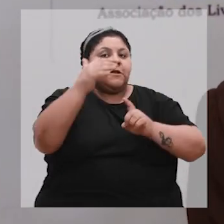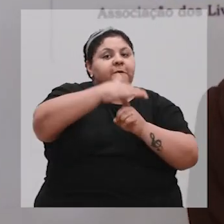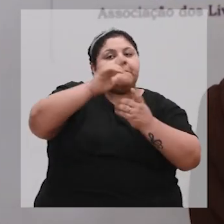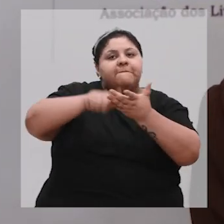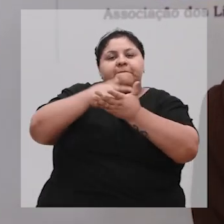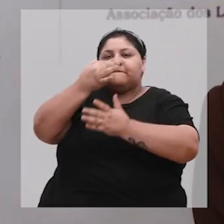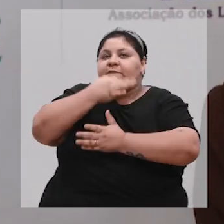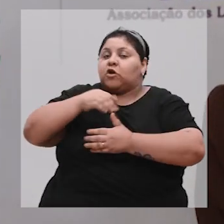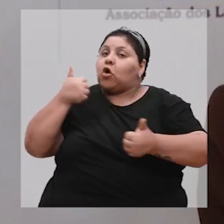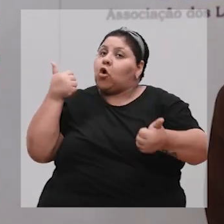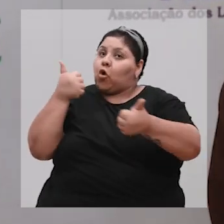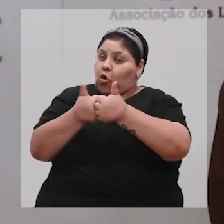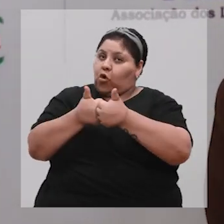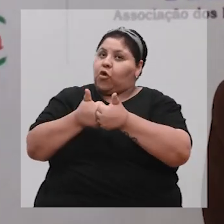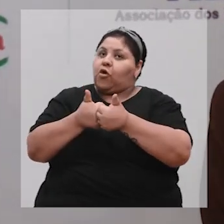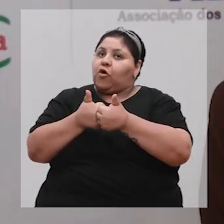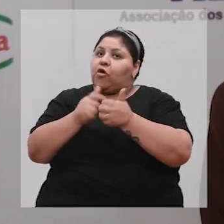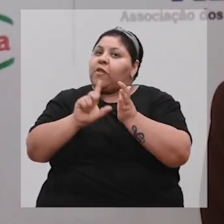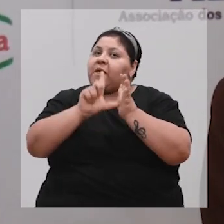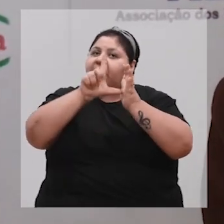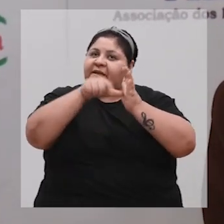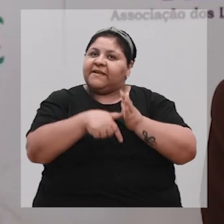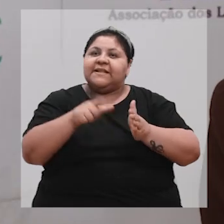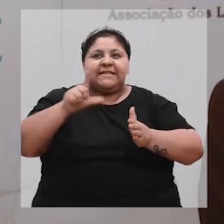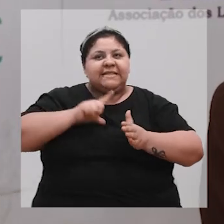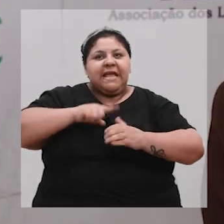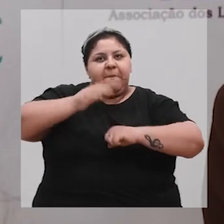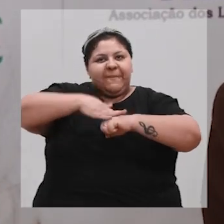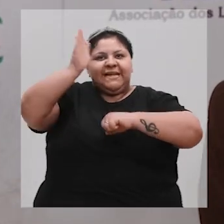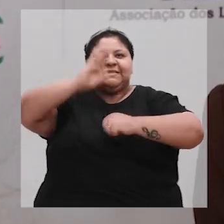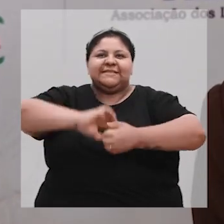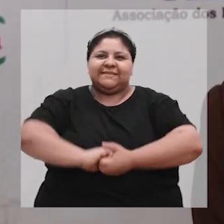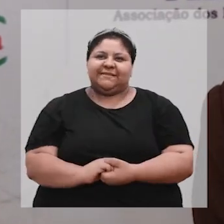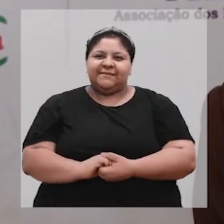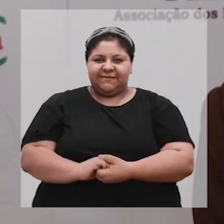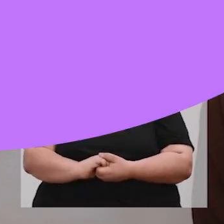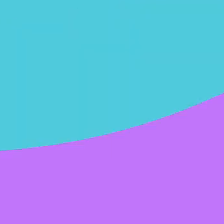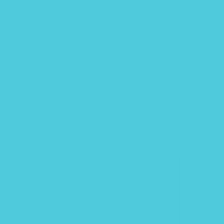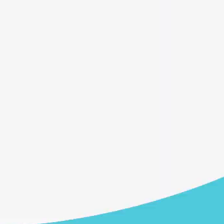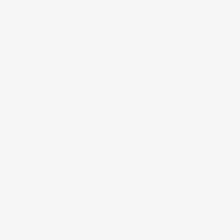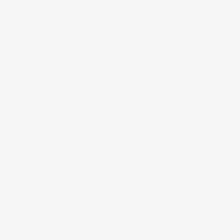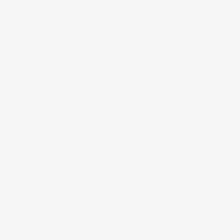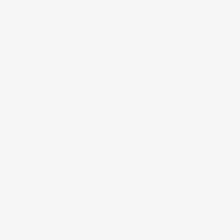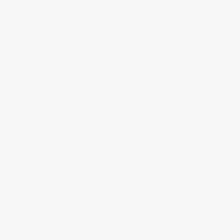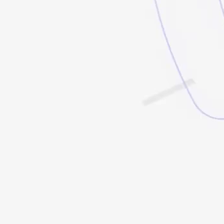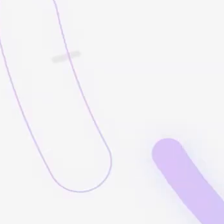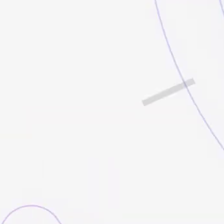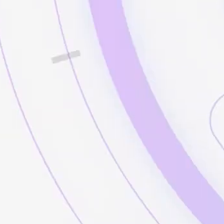do Livro de Caxias do Sul. Fique com a gente porque no segundo bloco tem mais.